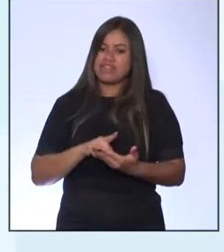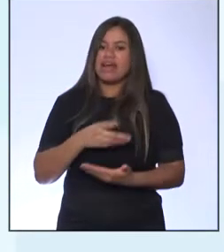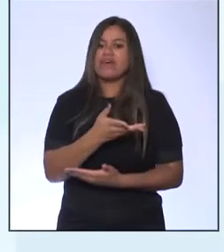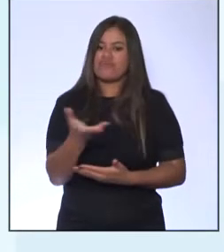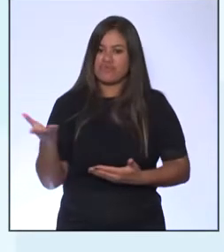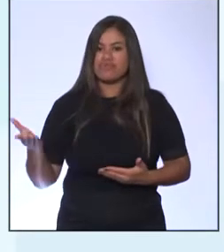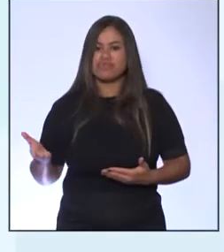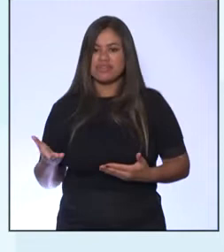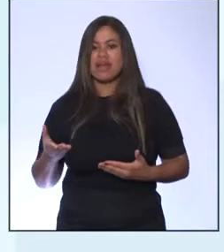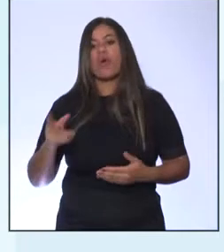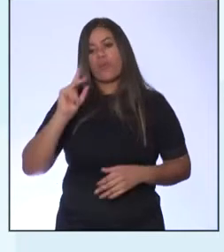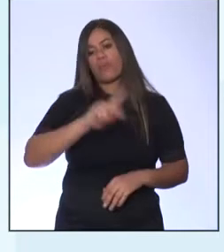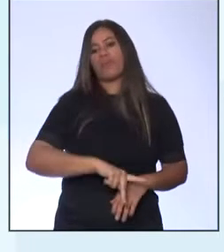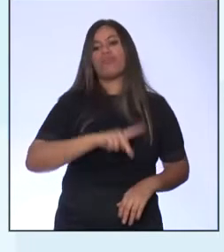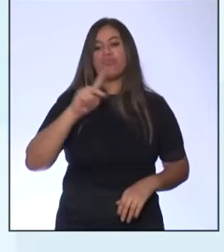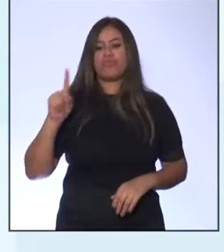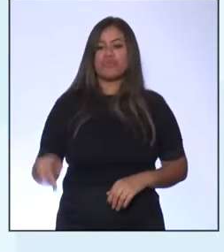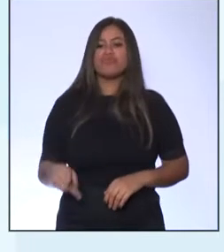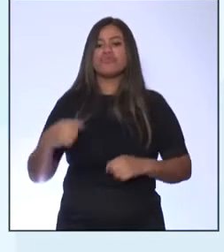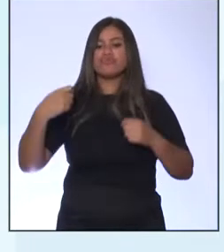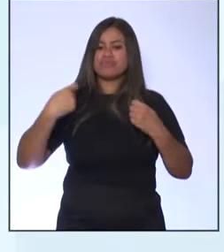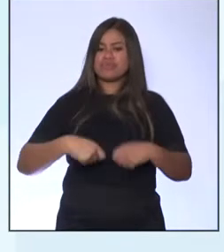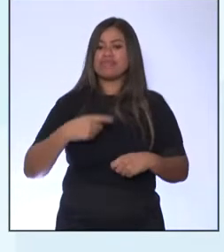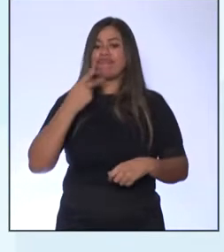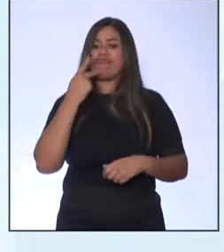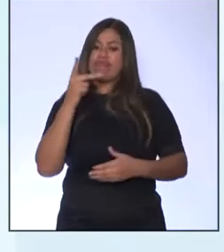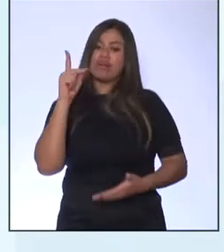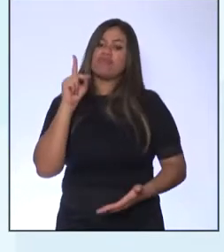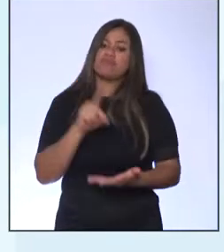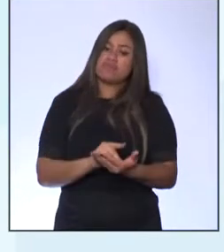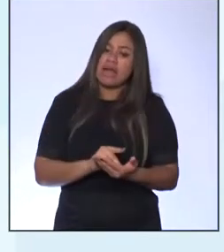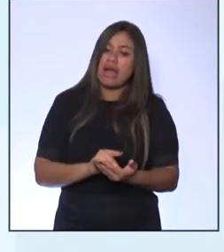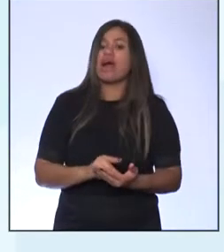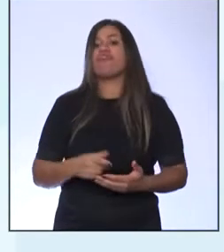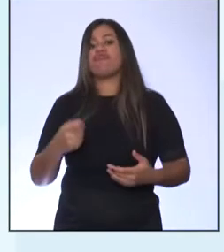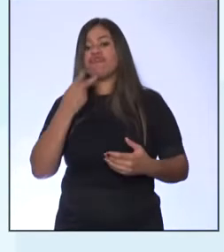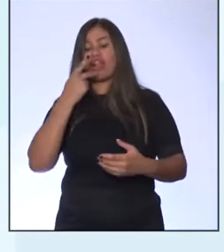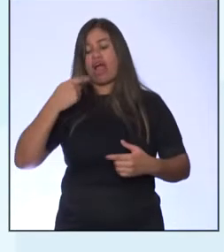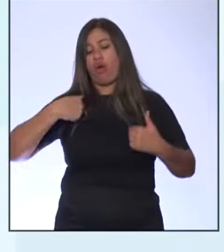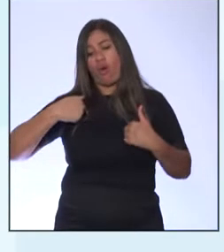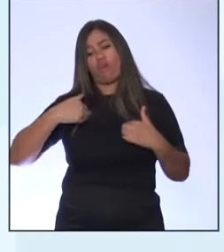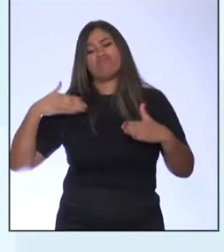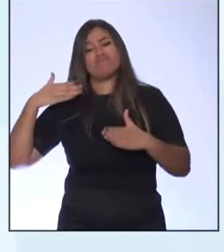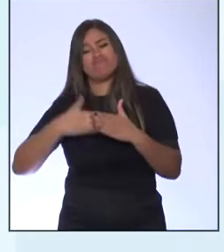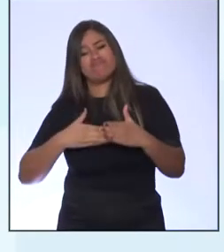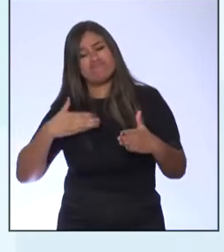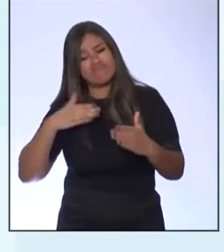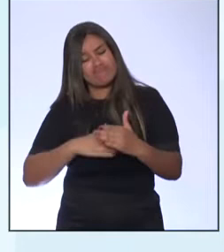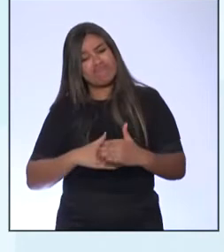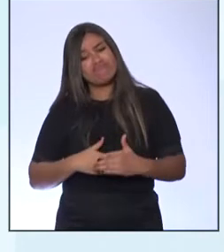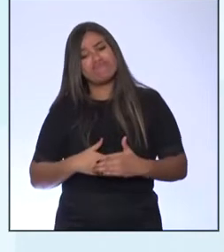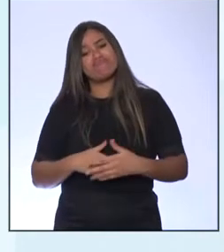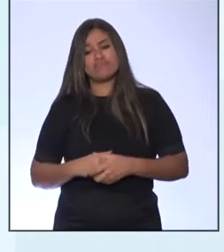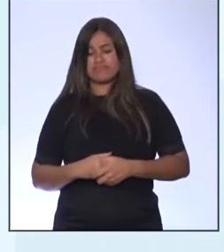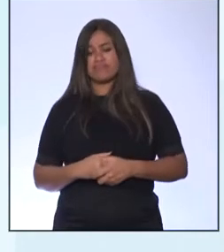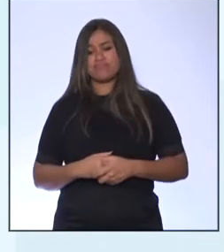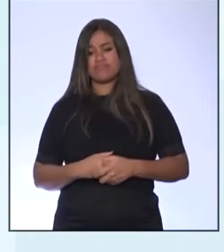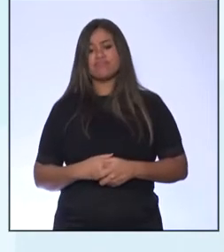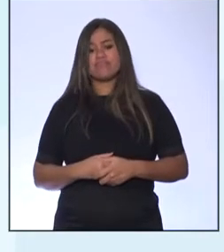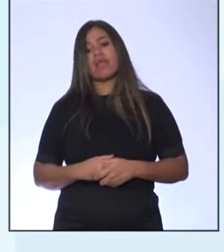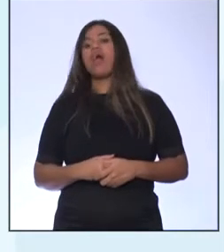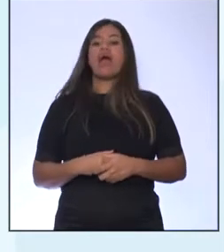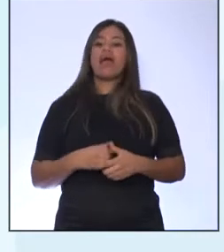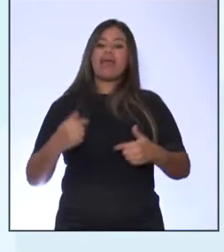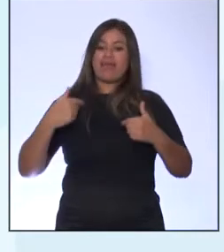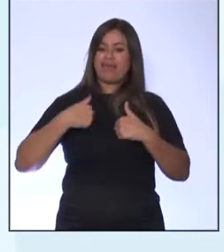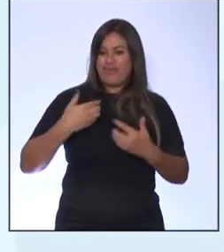professor ele tem que ser franco, dizer os seus limites. Vamos precisar muito dos nossos alunos. Eu fui convidado nesse período,